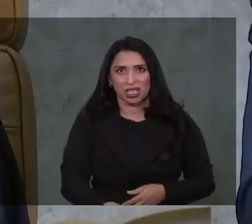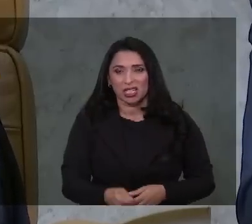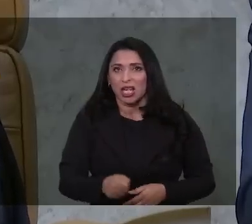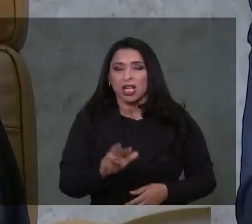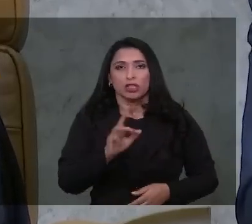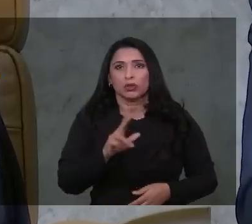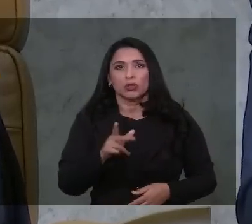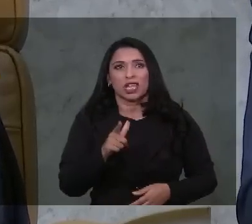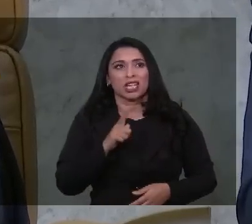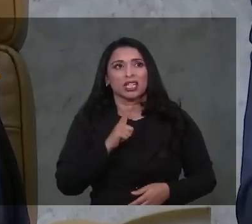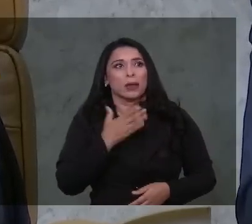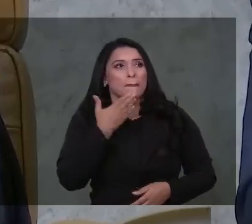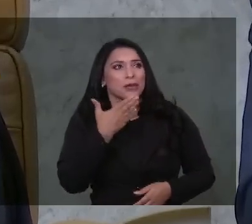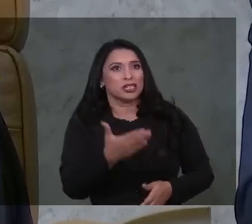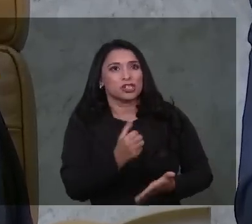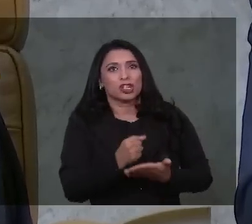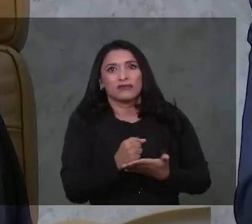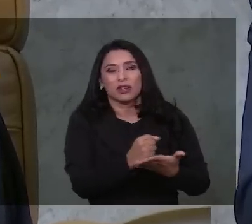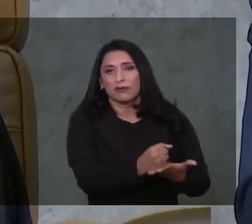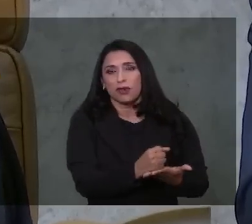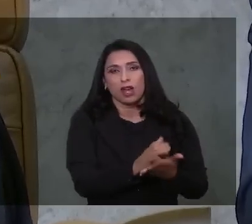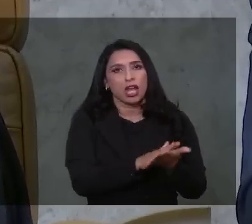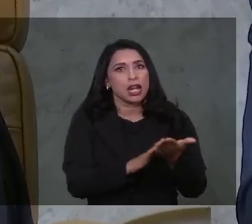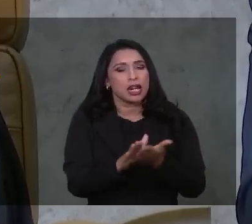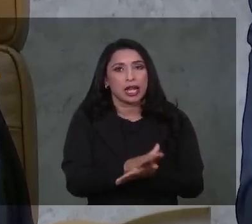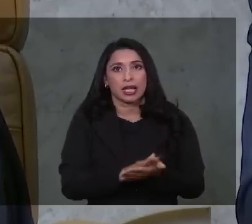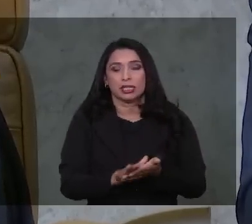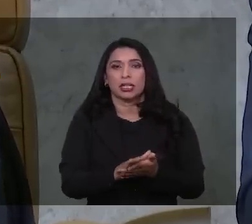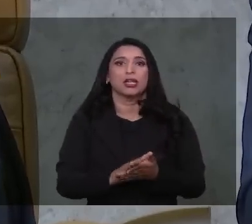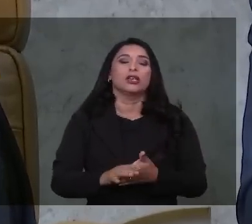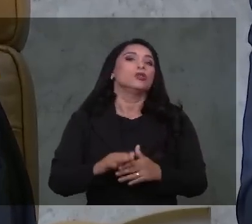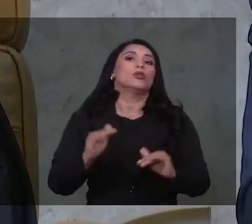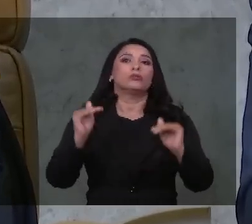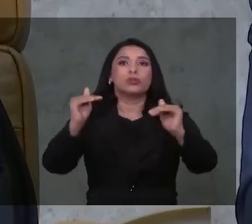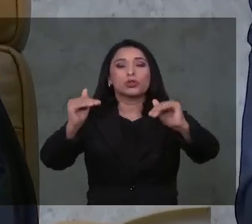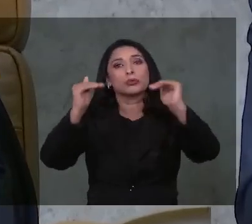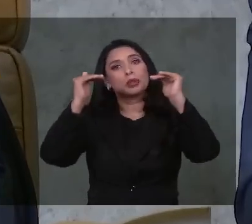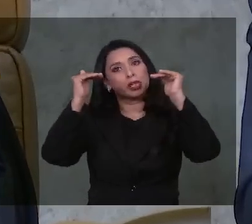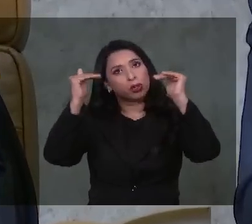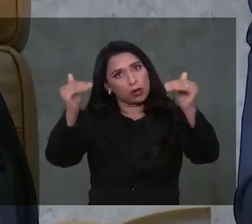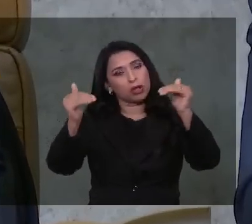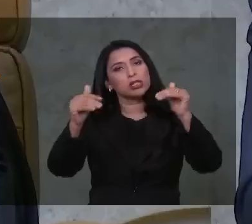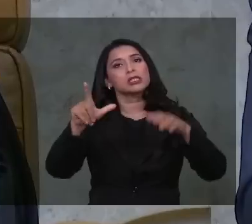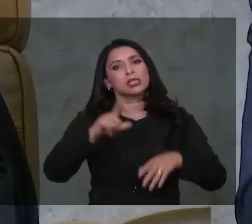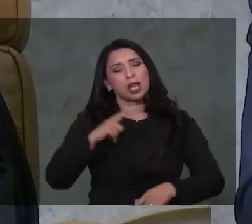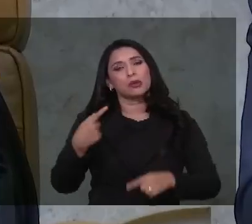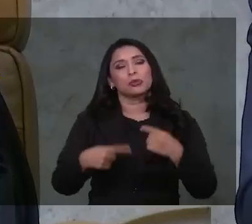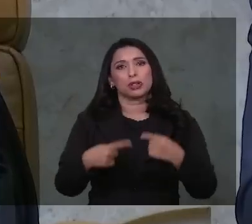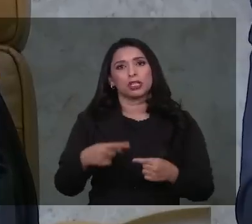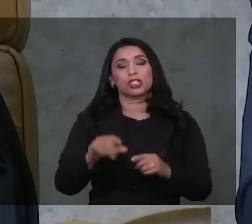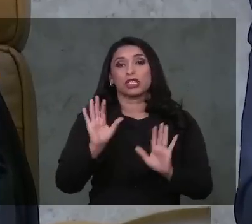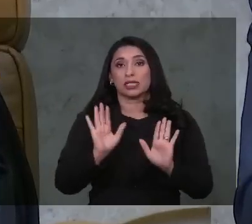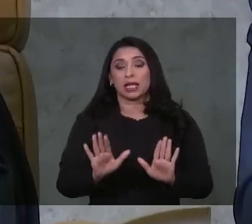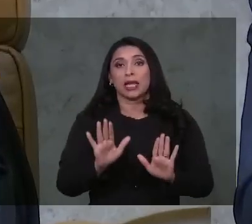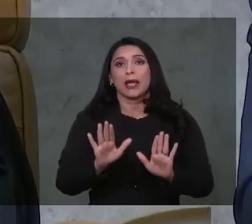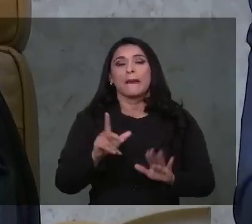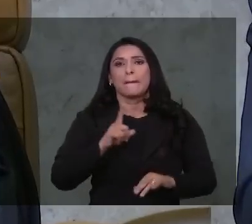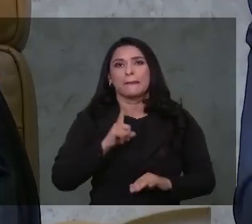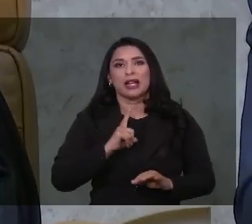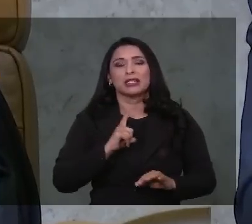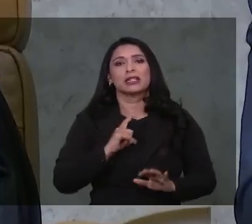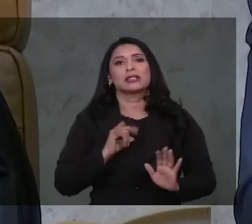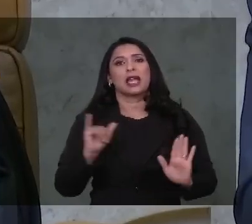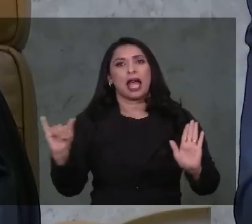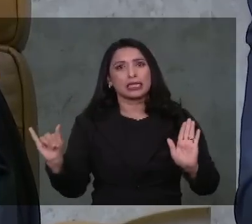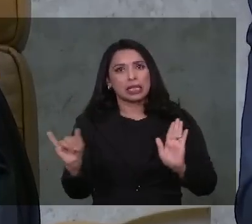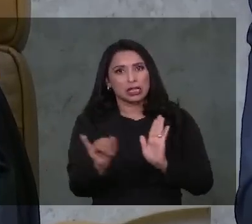É certo que nos tribunais superiores há um componente político, como é em todo o mundo. Mas o DNA de independência não